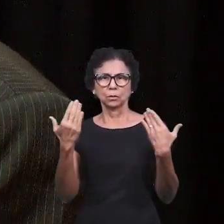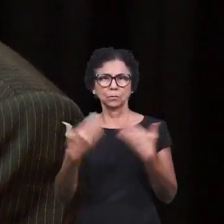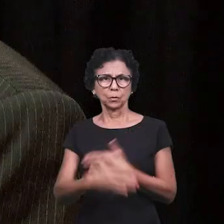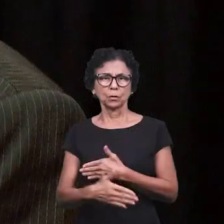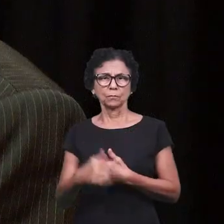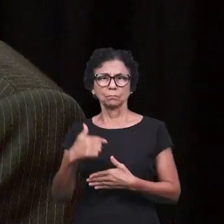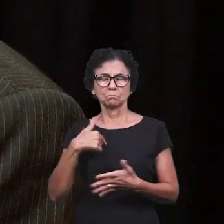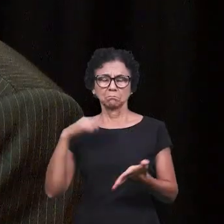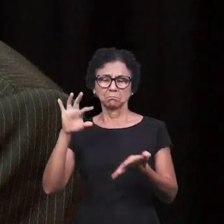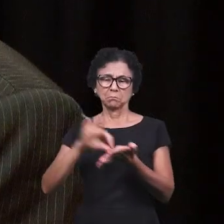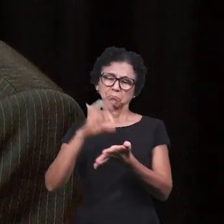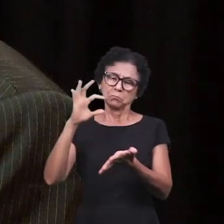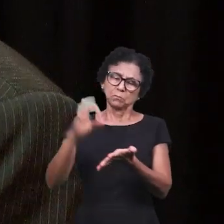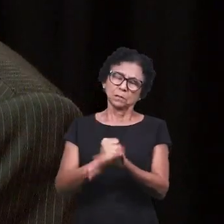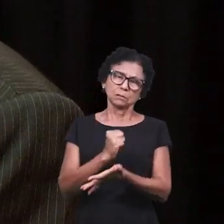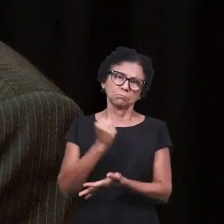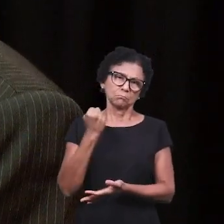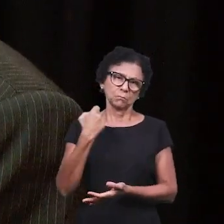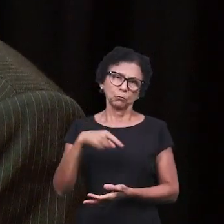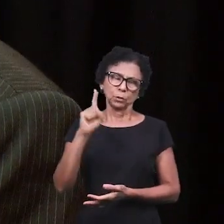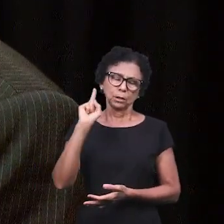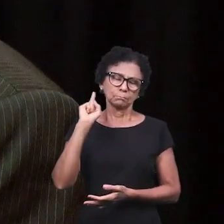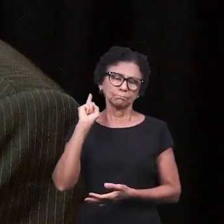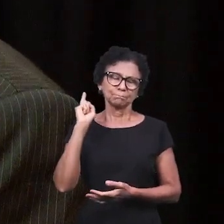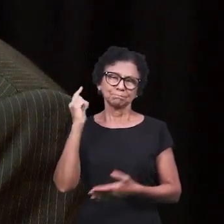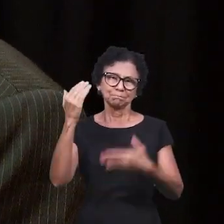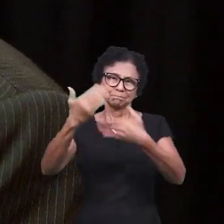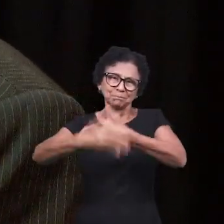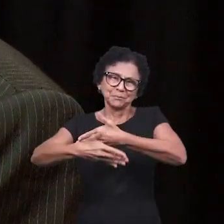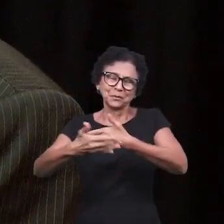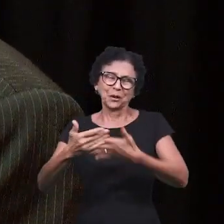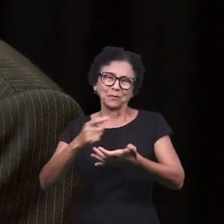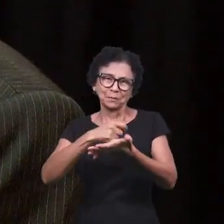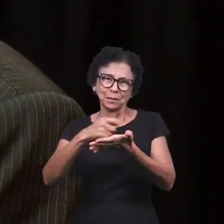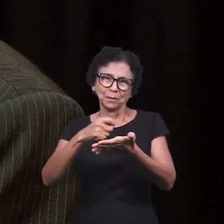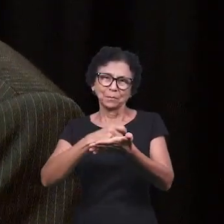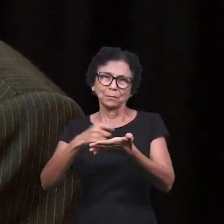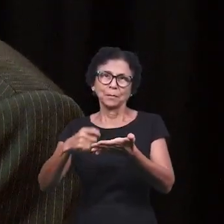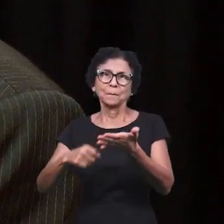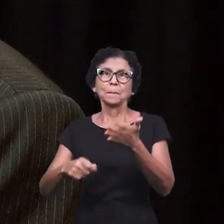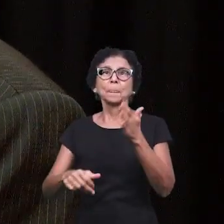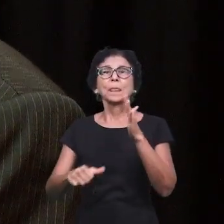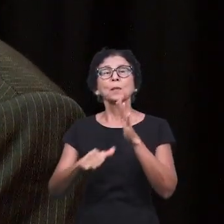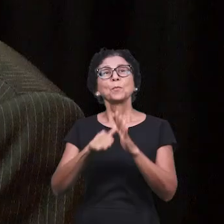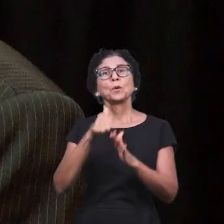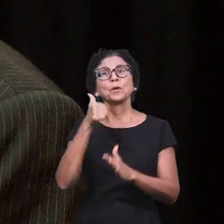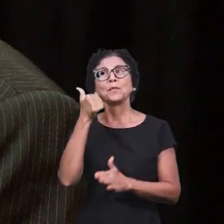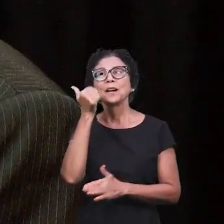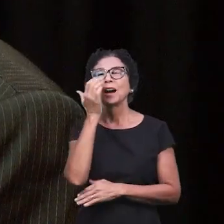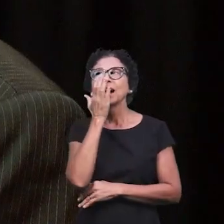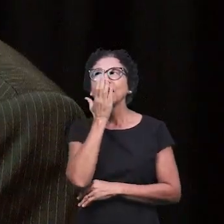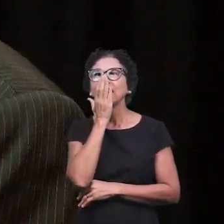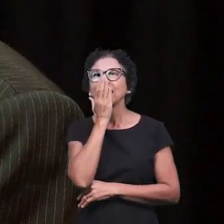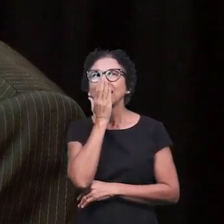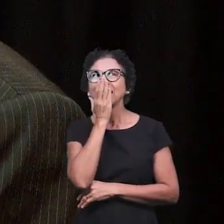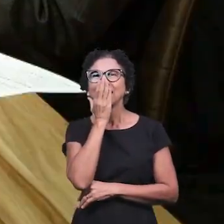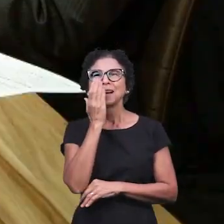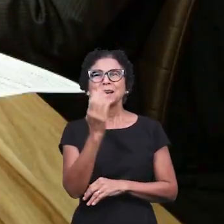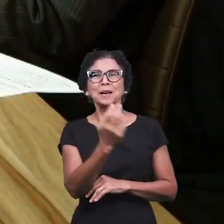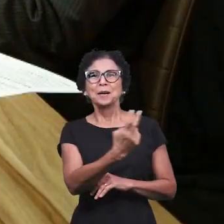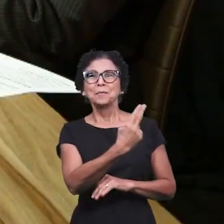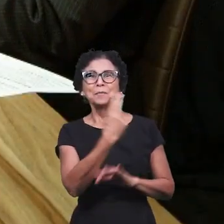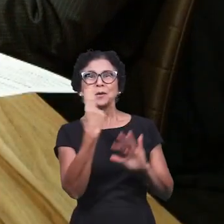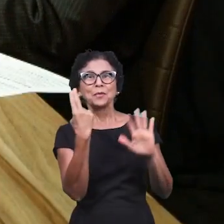fui fazer aquelas provas ali. E foi a primeira vez, Júlio, que eu vi o meu nome aparecer nas listinhas. Essa sensação